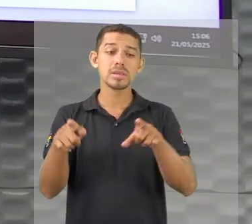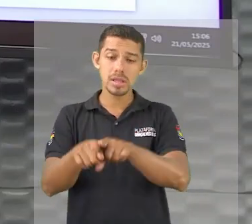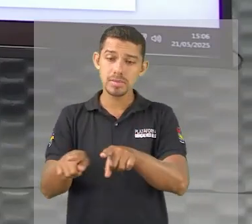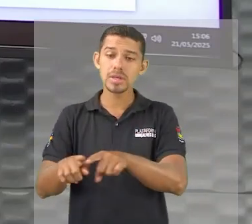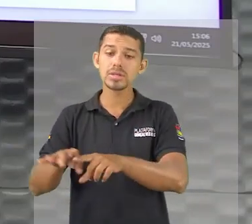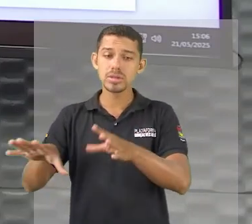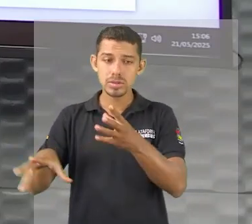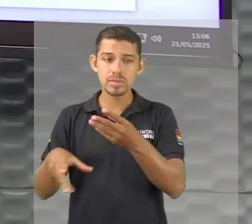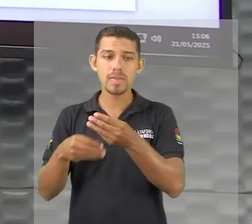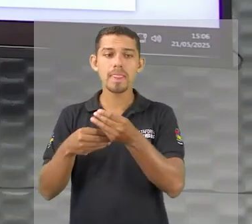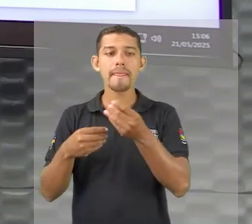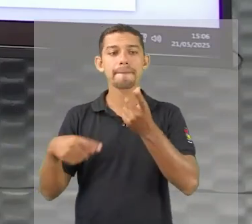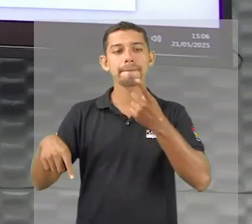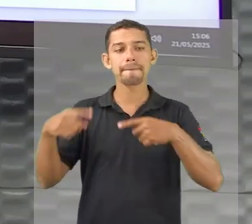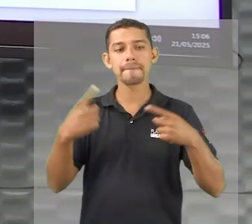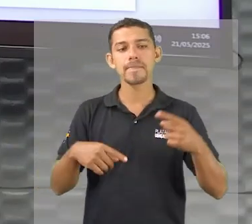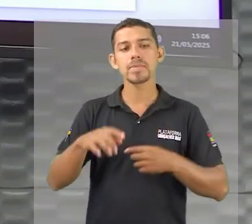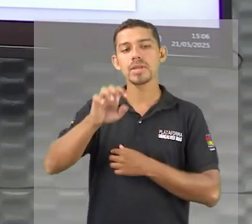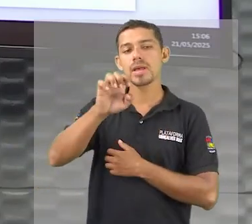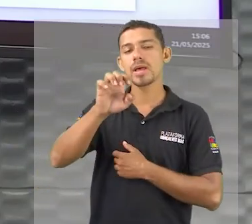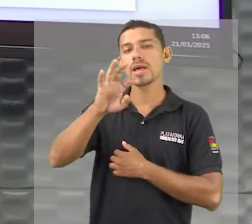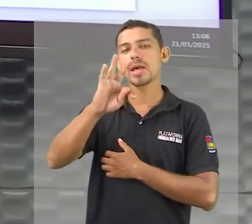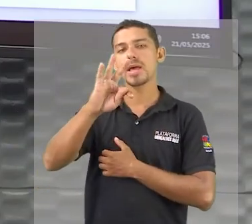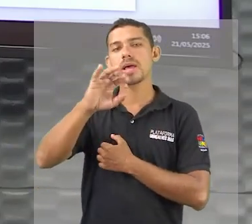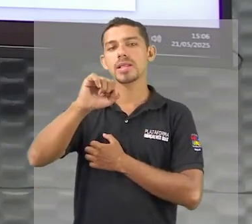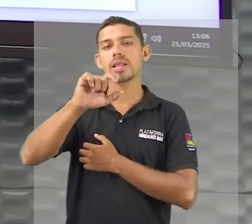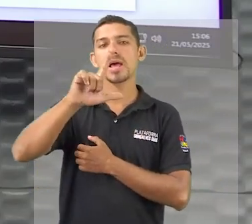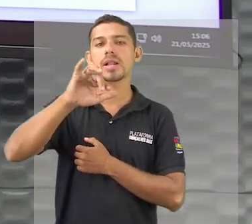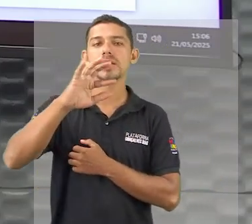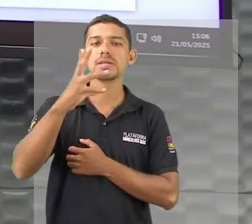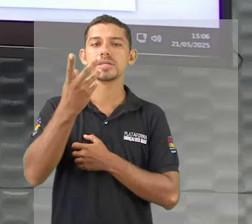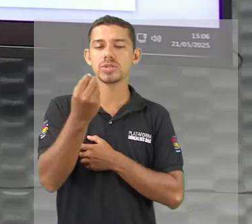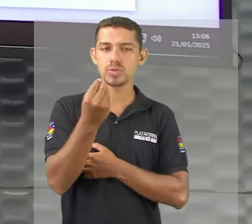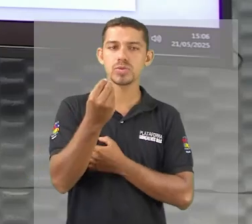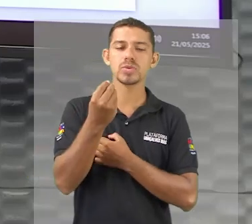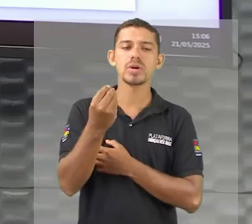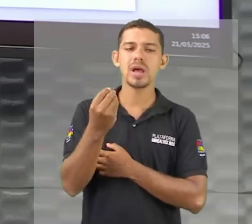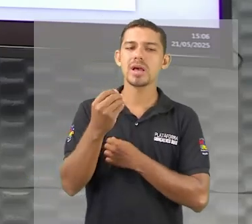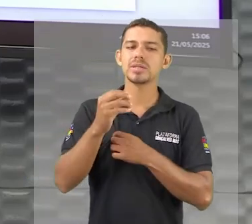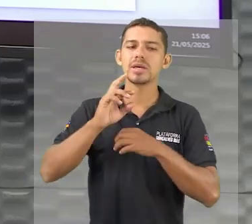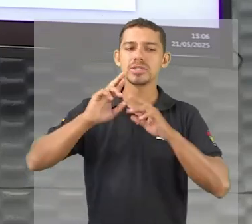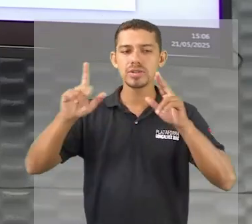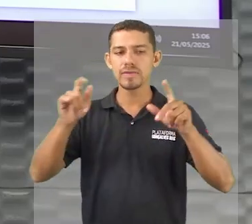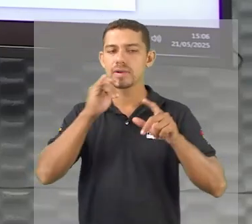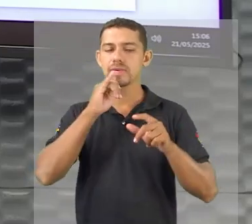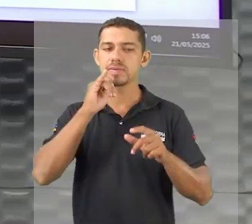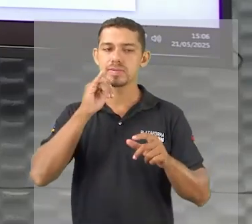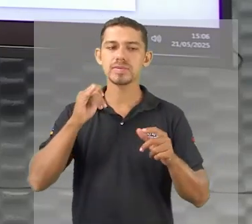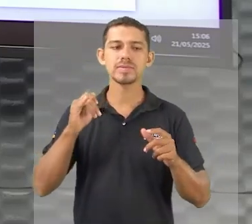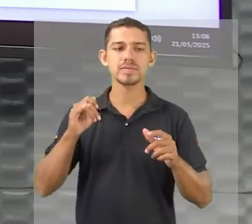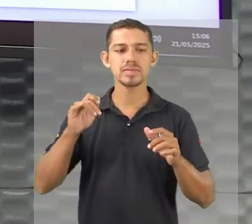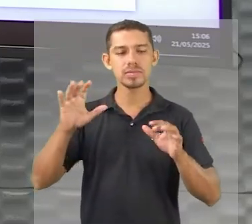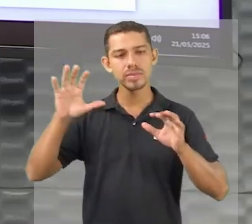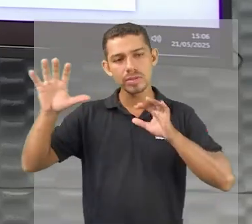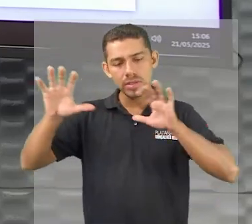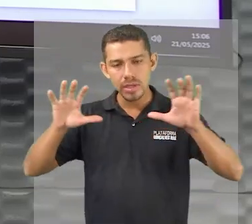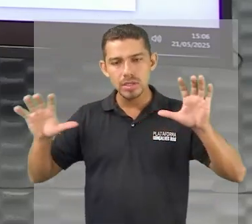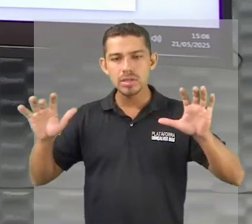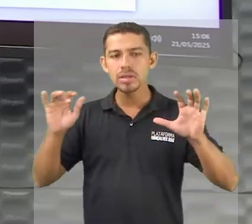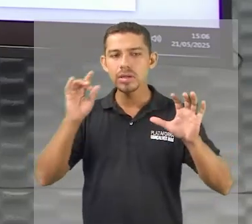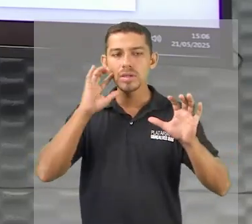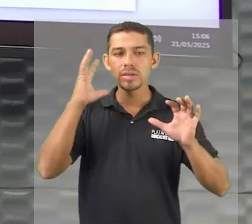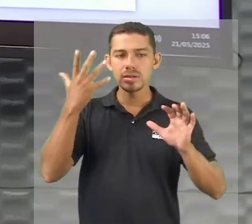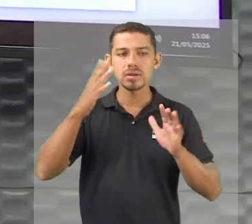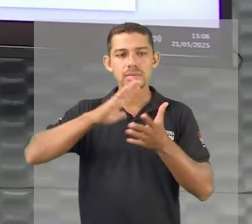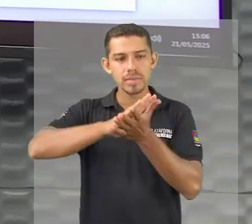incluiria a discussão sobre o etarismo, né? Ou seja, essas diferenças intergeracionais que acabam